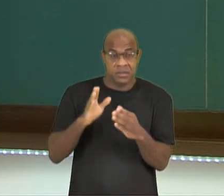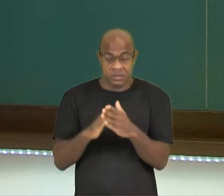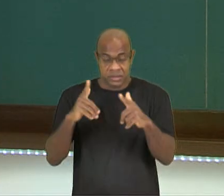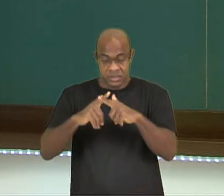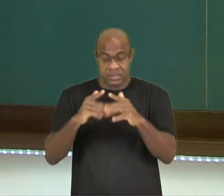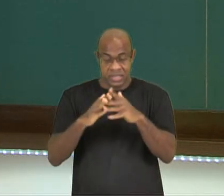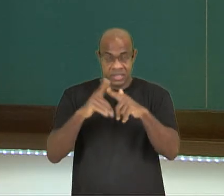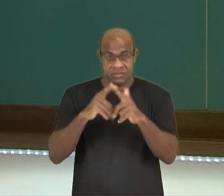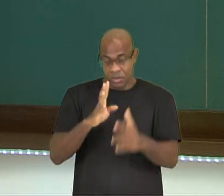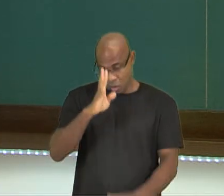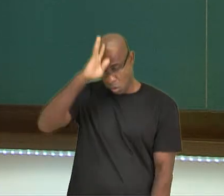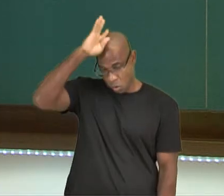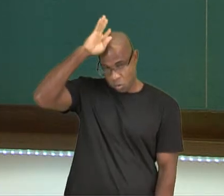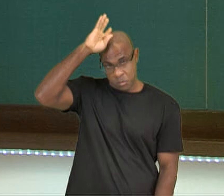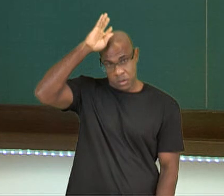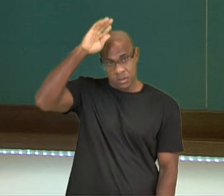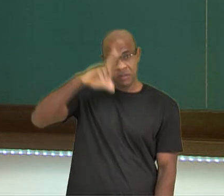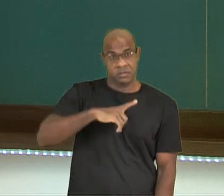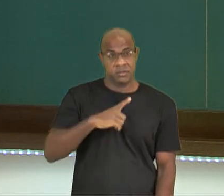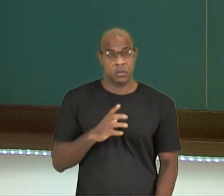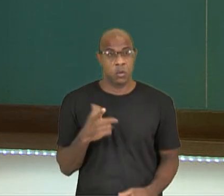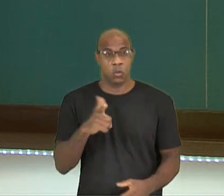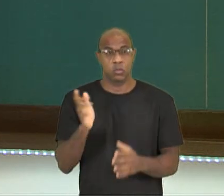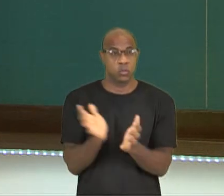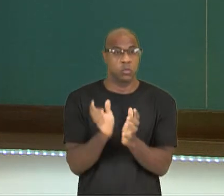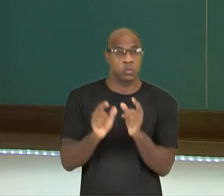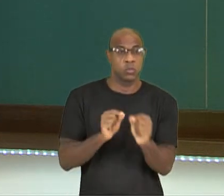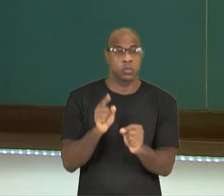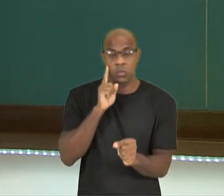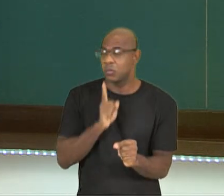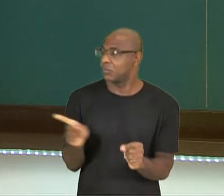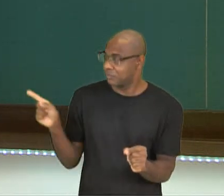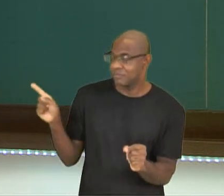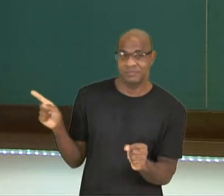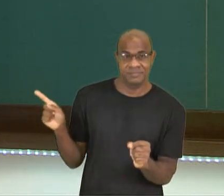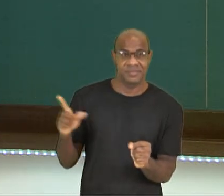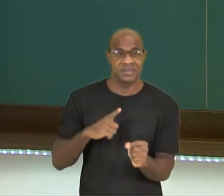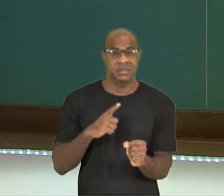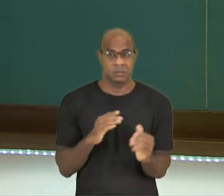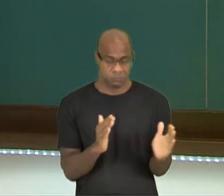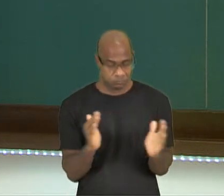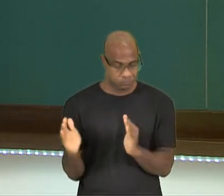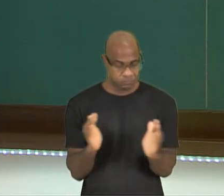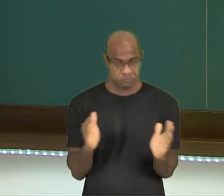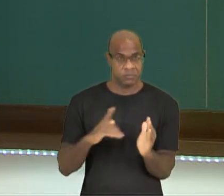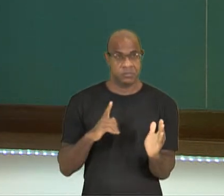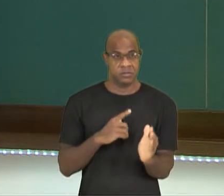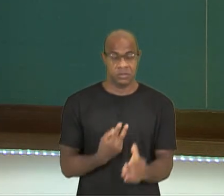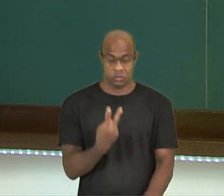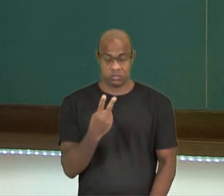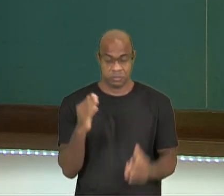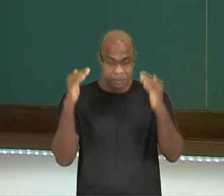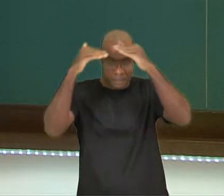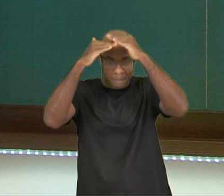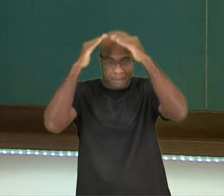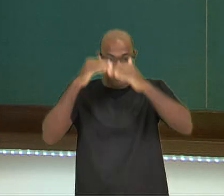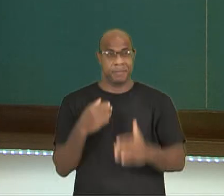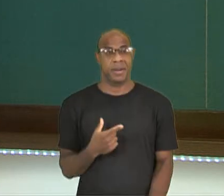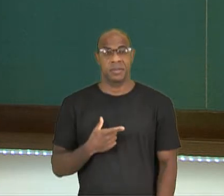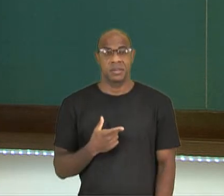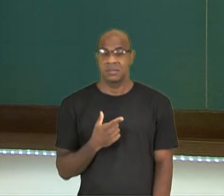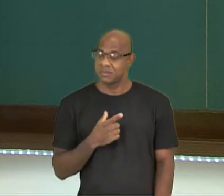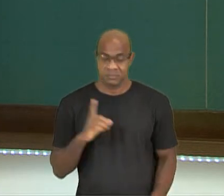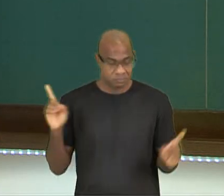tinha 2 papas, porque não se reconheciam, se excomungavam. O que é excomungar? Tirar do berço da igreja